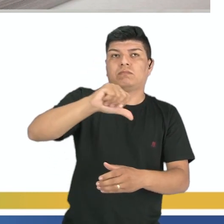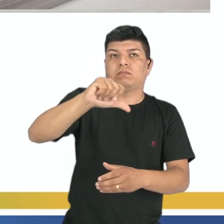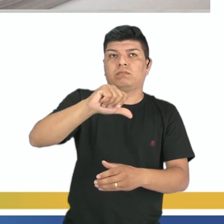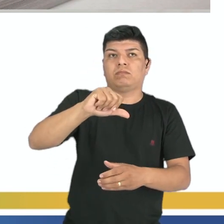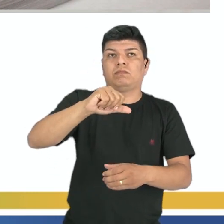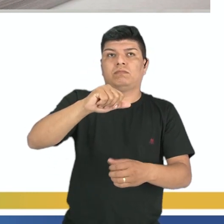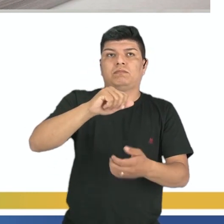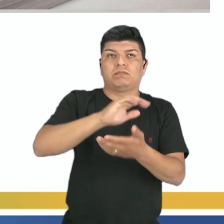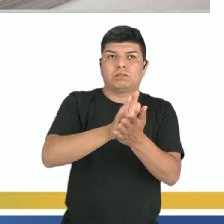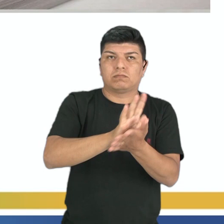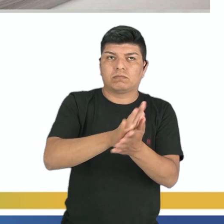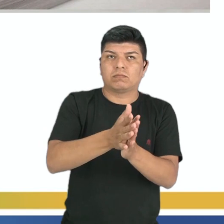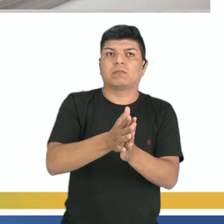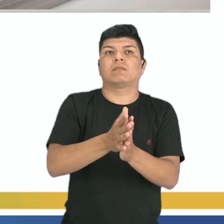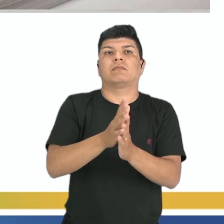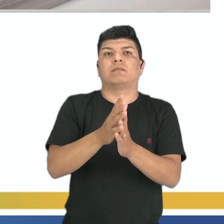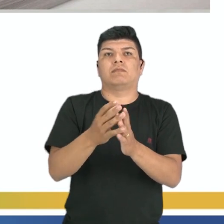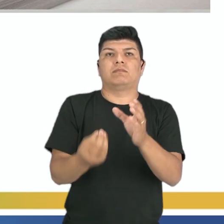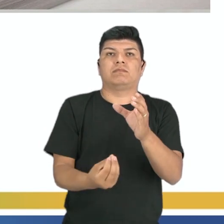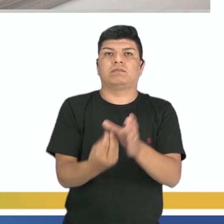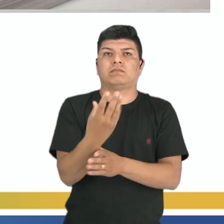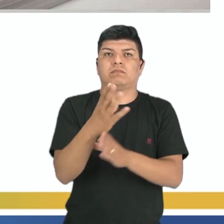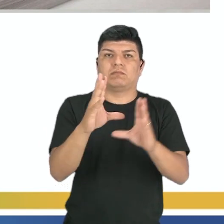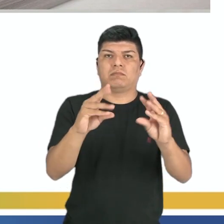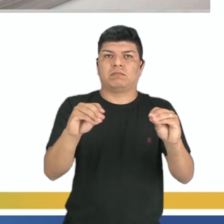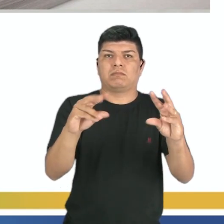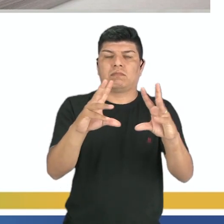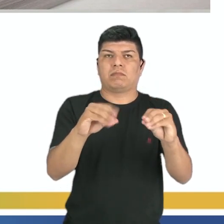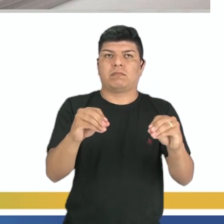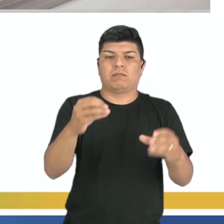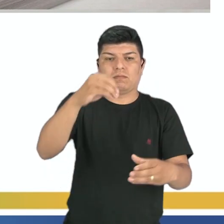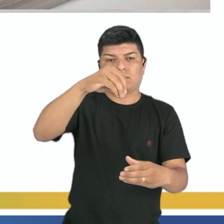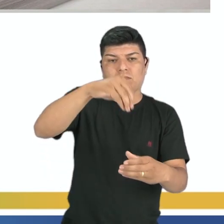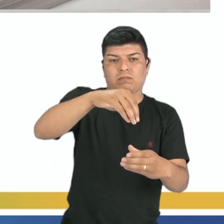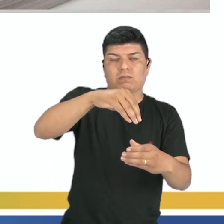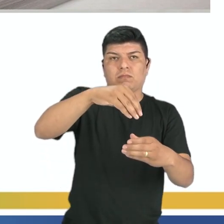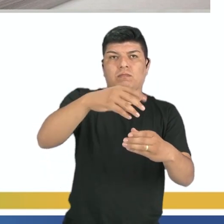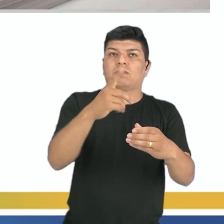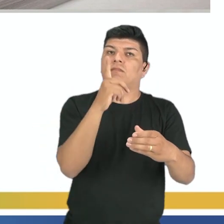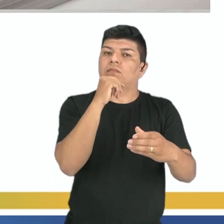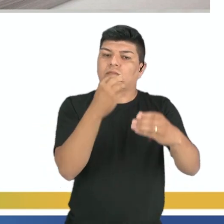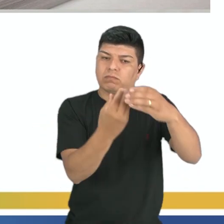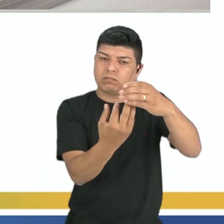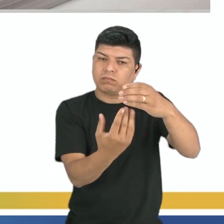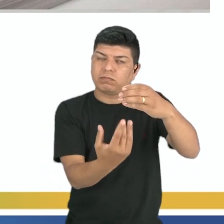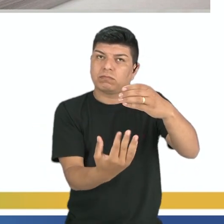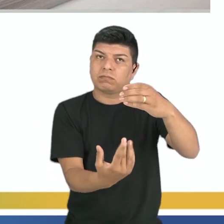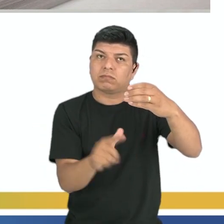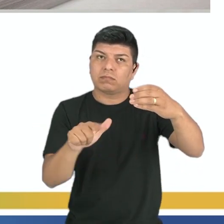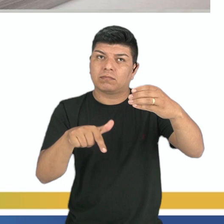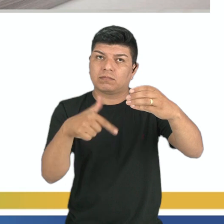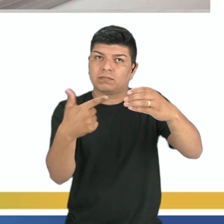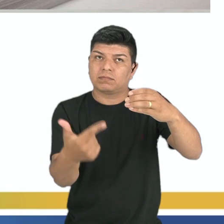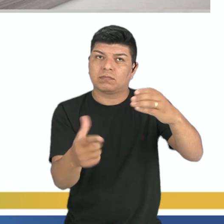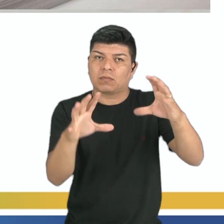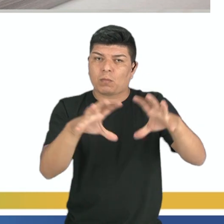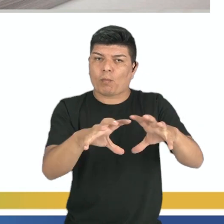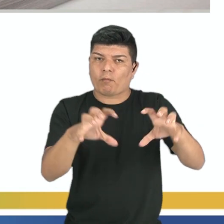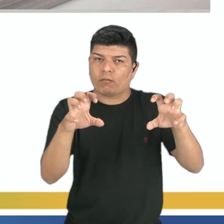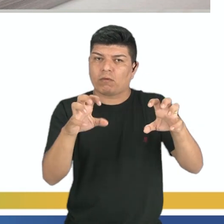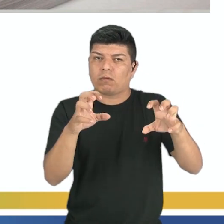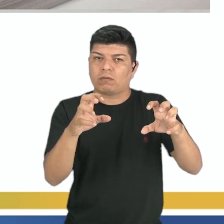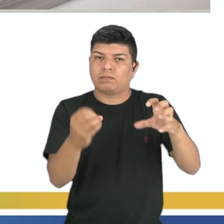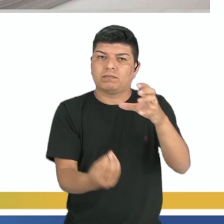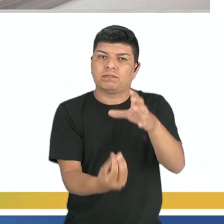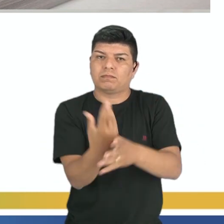pasta, né? Esta pasta, ela era depositada em peneiras para escorrer a água, que depois, né, de secar, tornava-se uma folha de